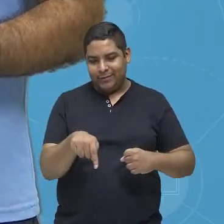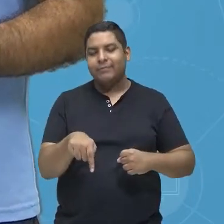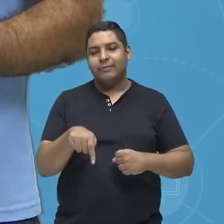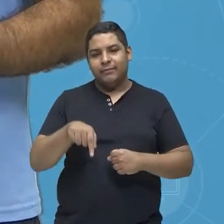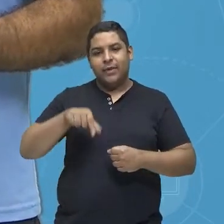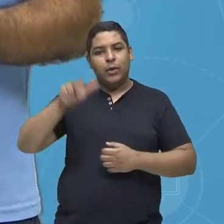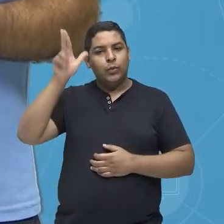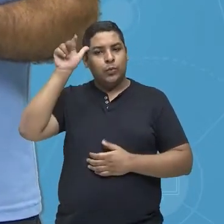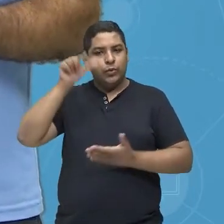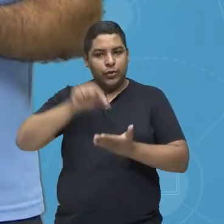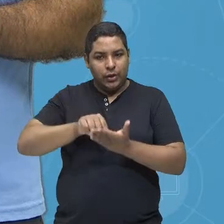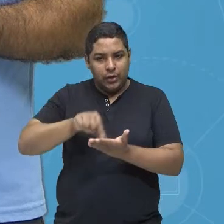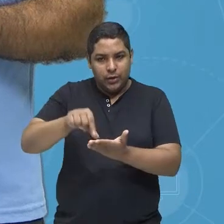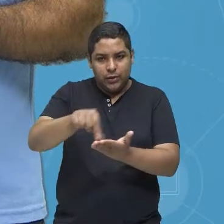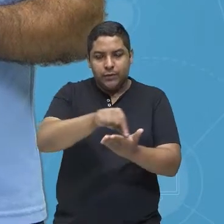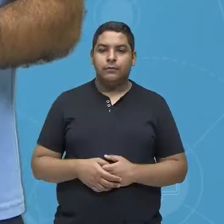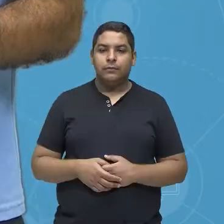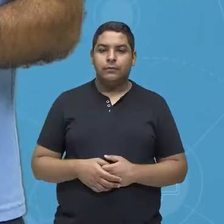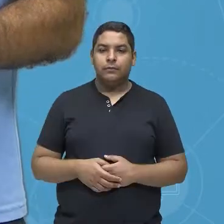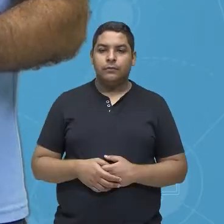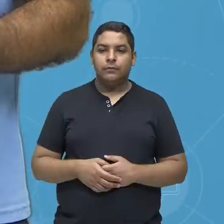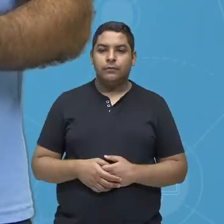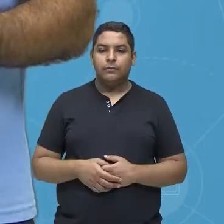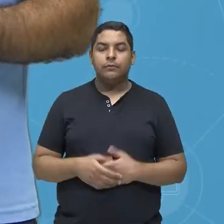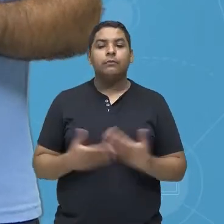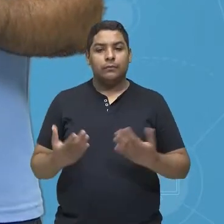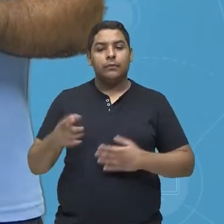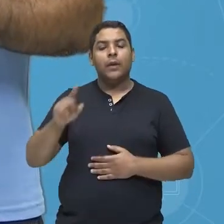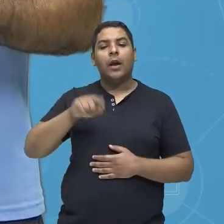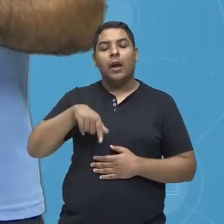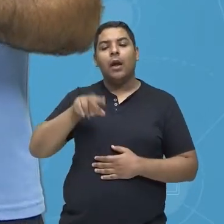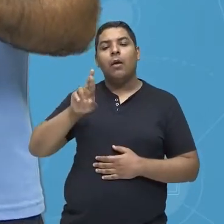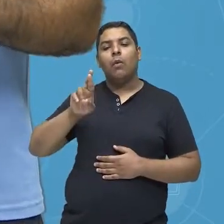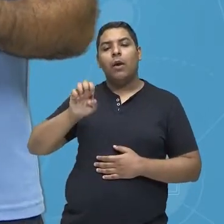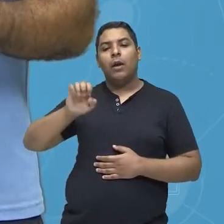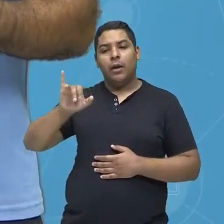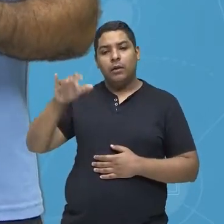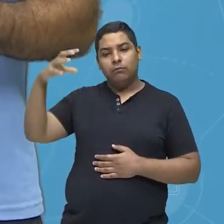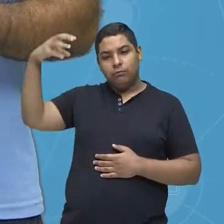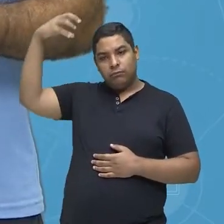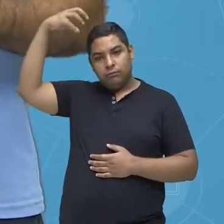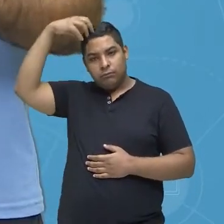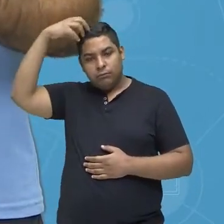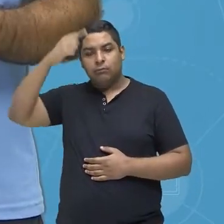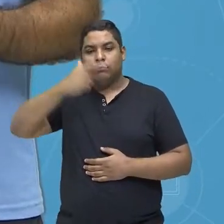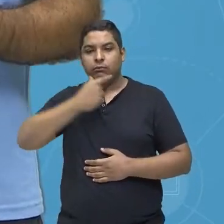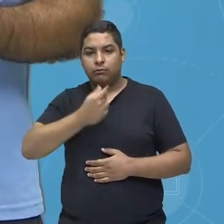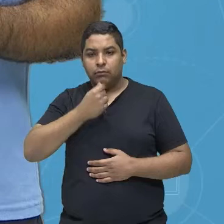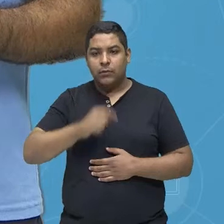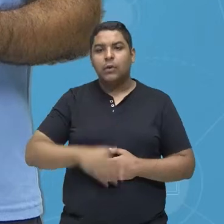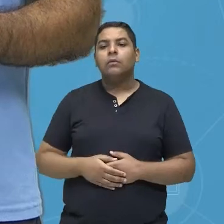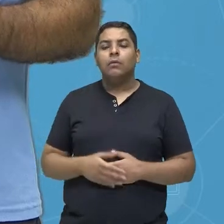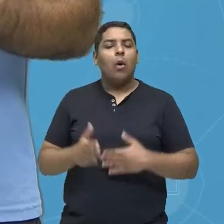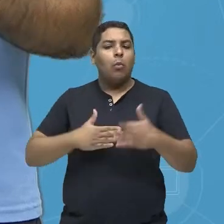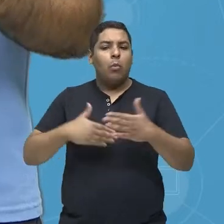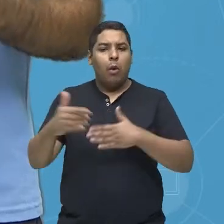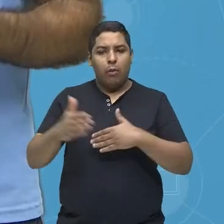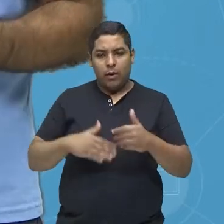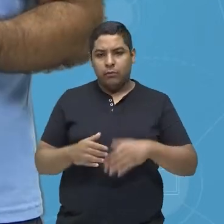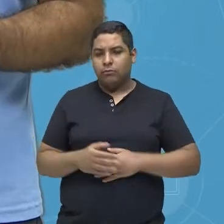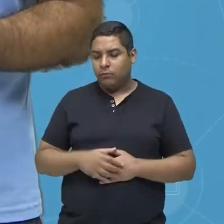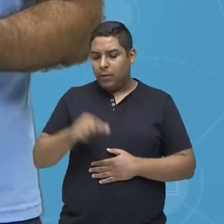Em contraposição nós vamos ter aí, então o rei, ele pode andar para qualquer direção, diagonal, horizontal